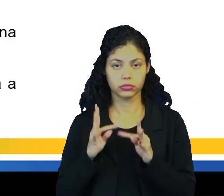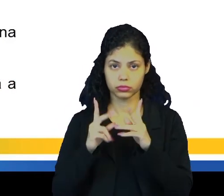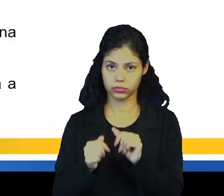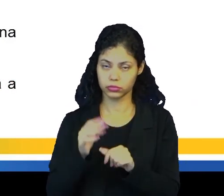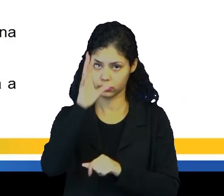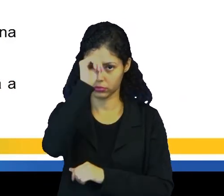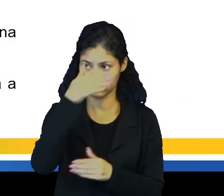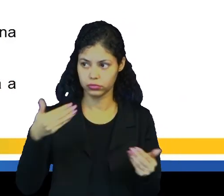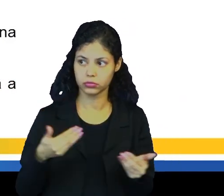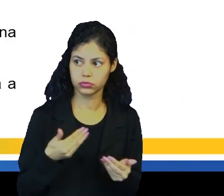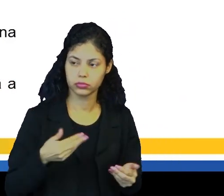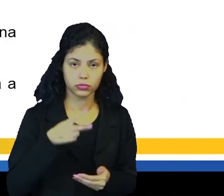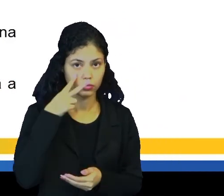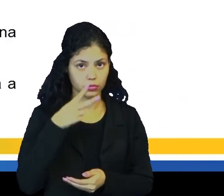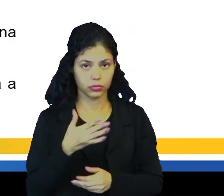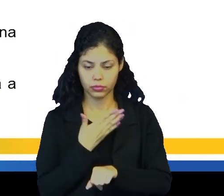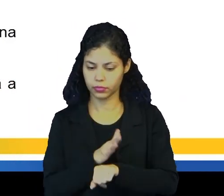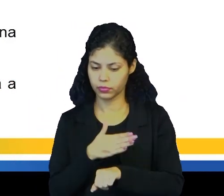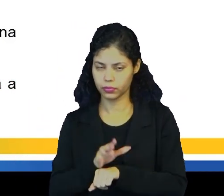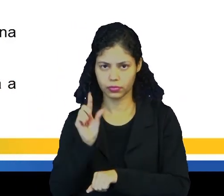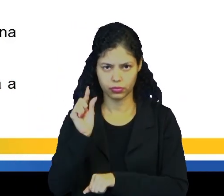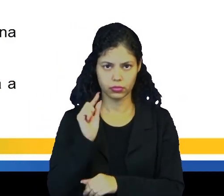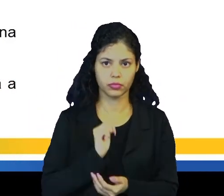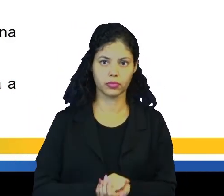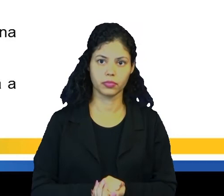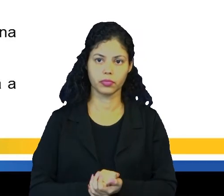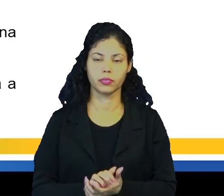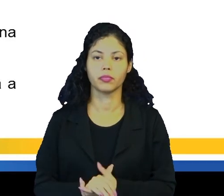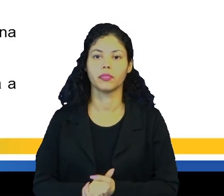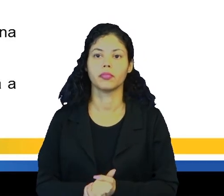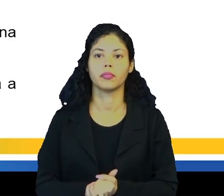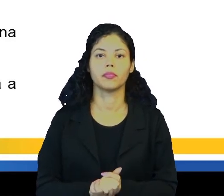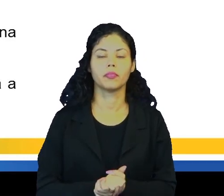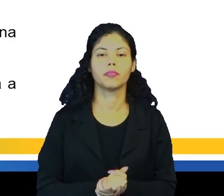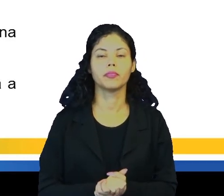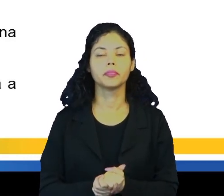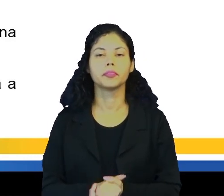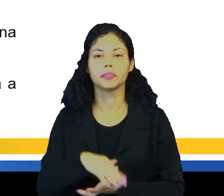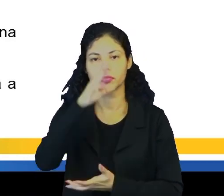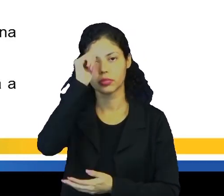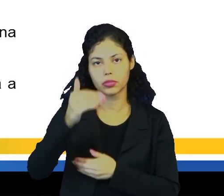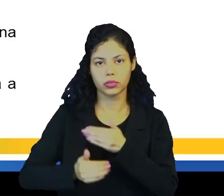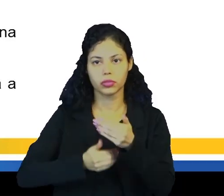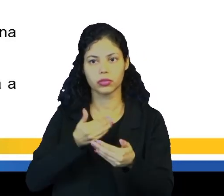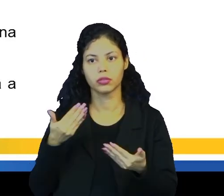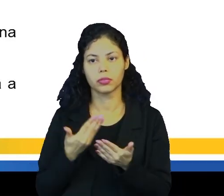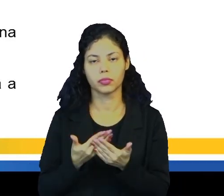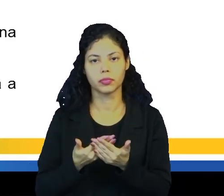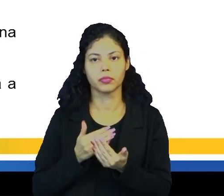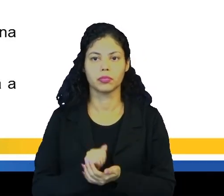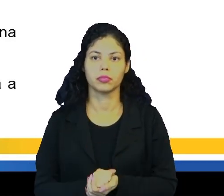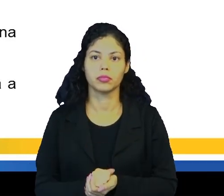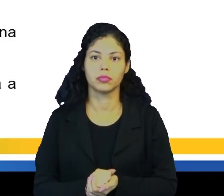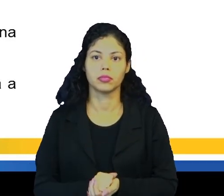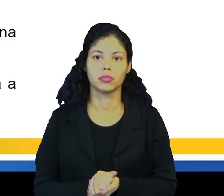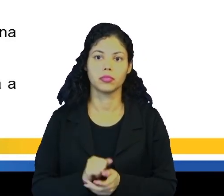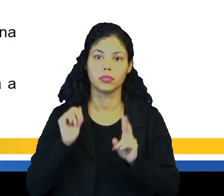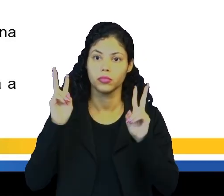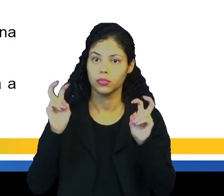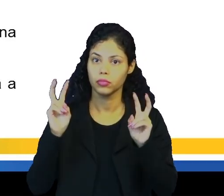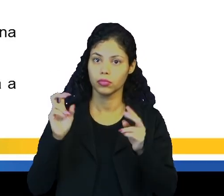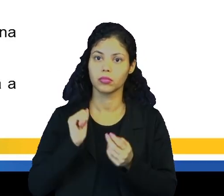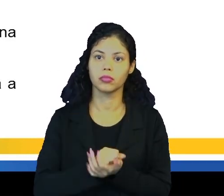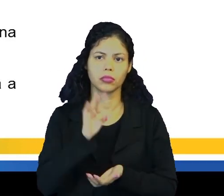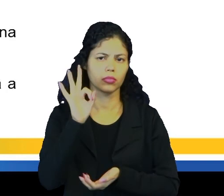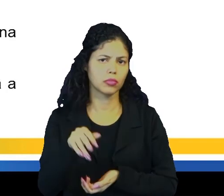que você aprendeu, vamos agora praticar um exercício. Vamos ver até agora o que a gente aprendeu durante essa aula. Sobre a